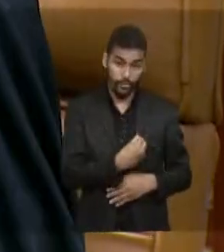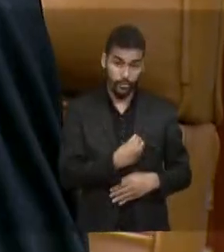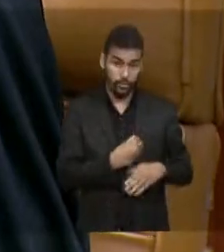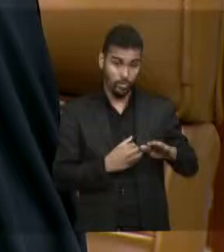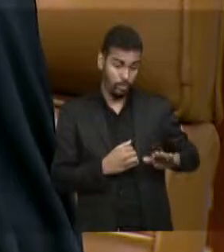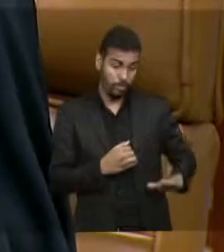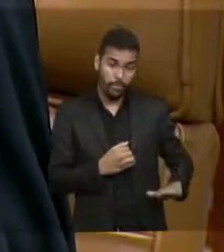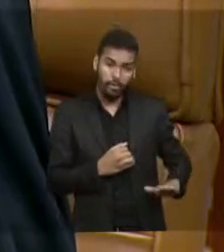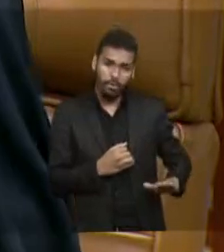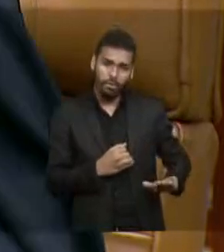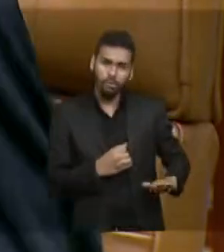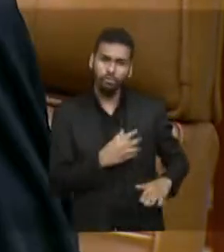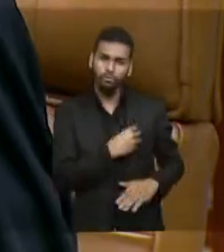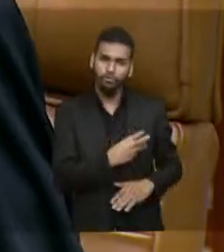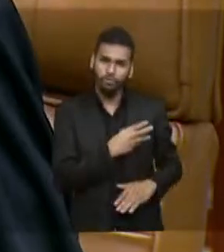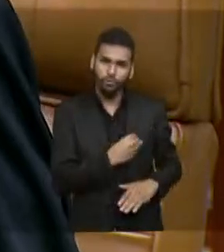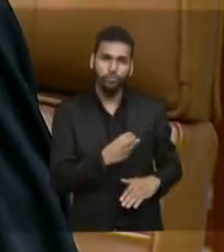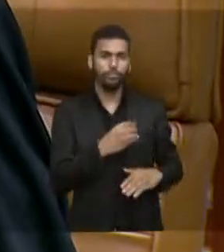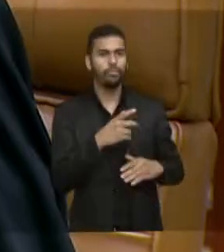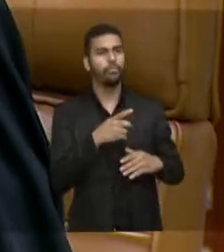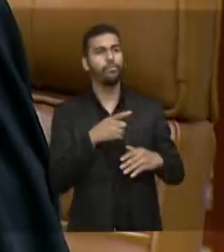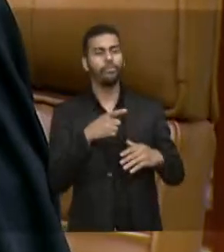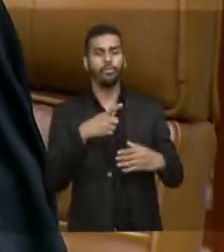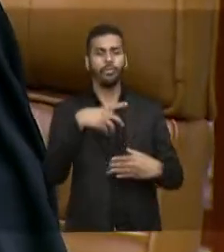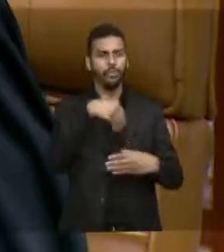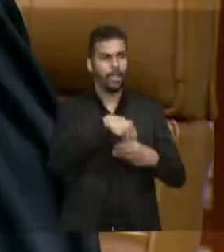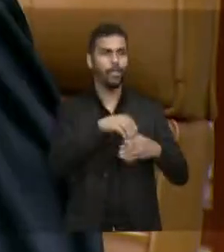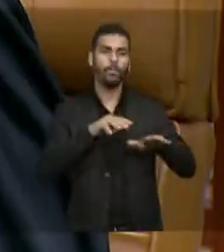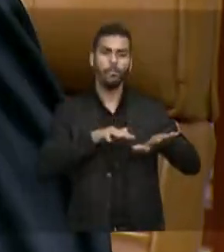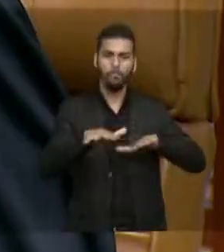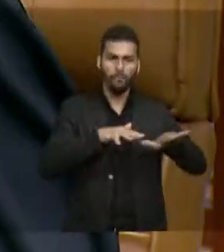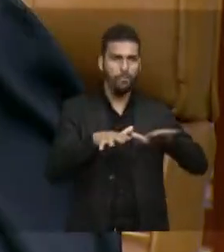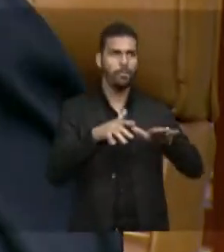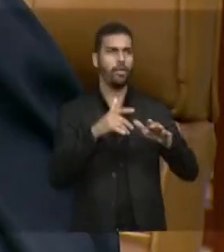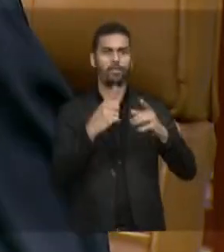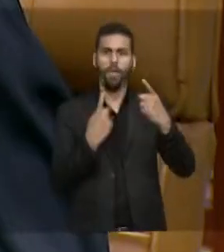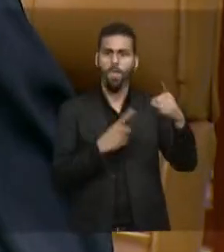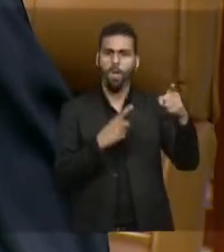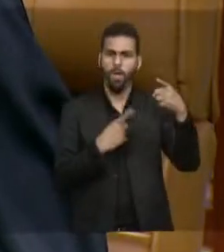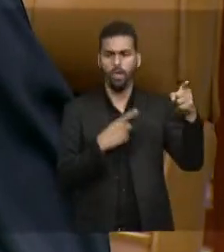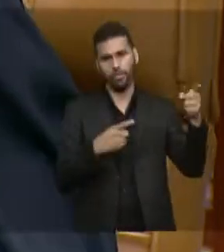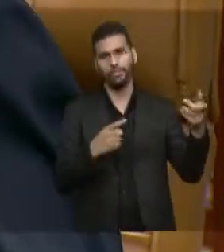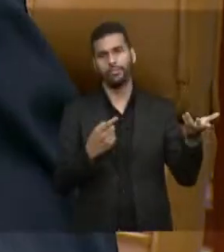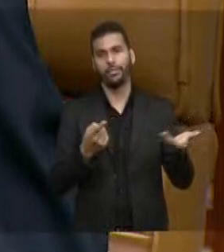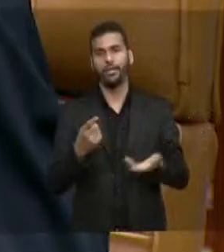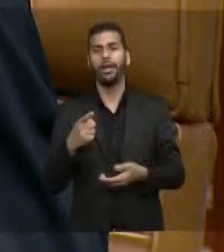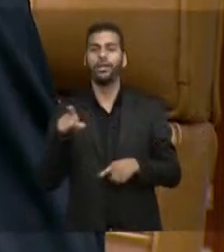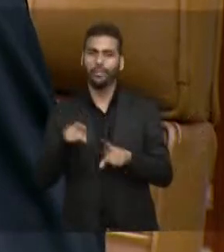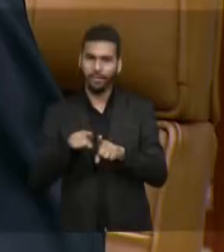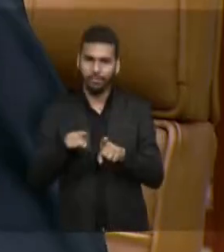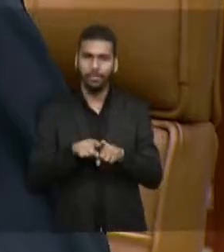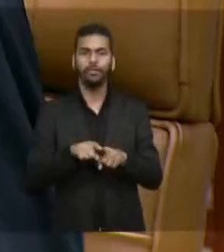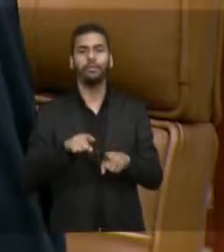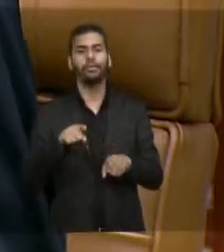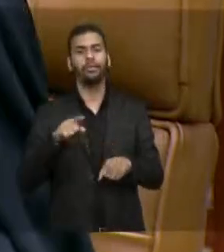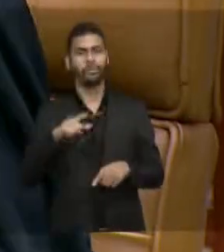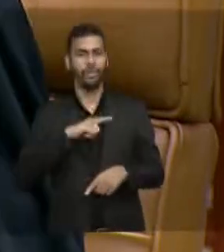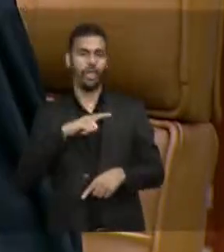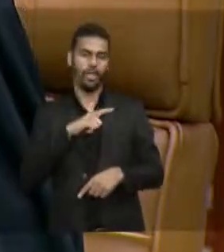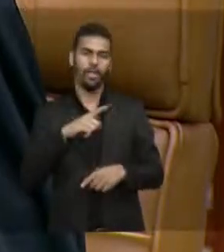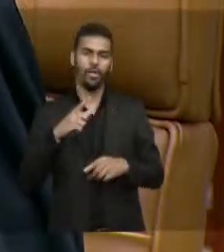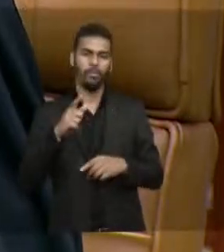praticando desses atos Inclusive a polícia federal é a própria procuradoria investigam também por corrupção de menores